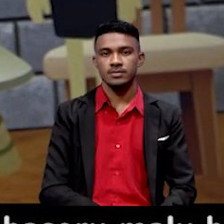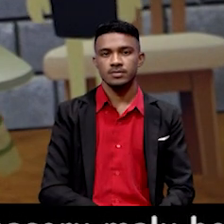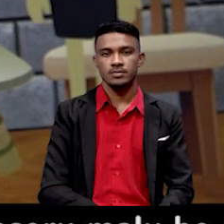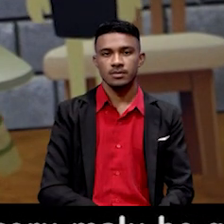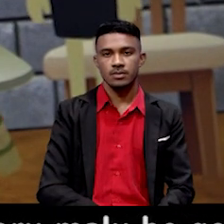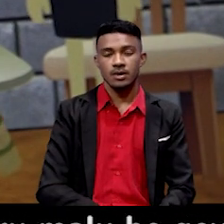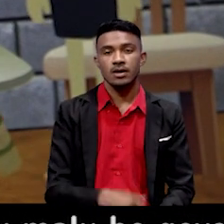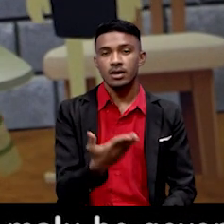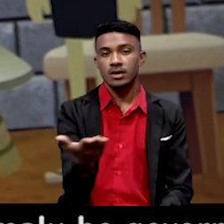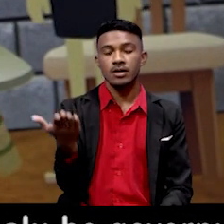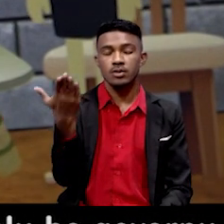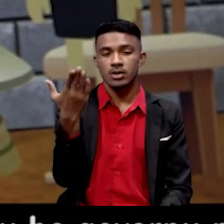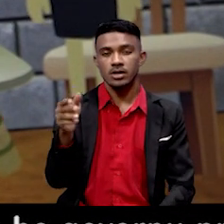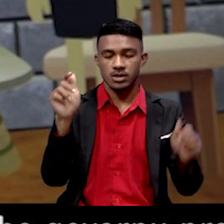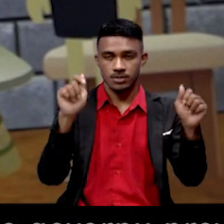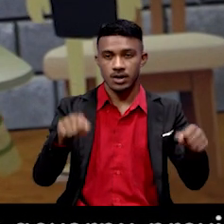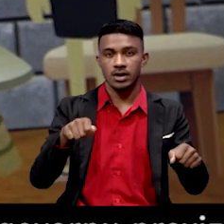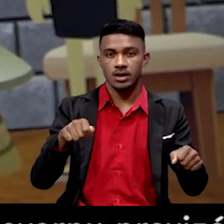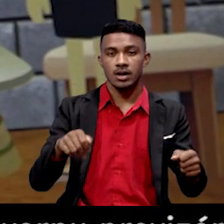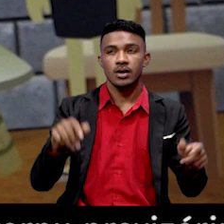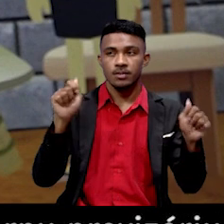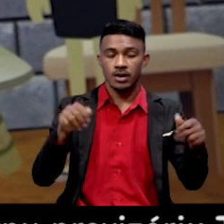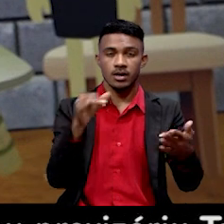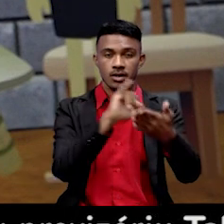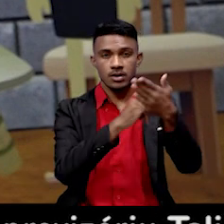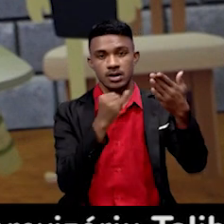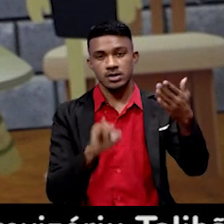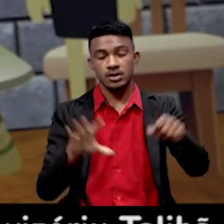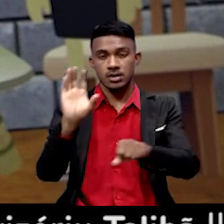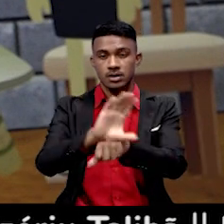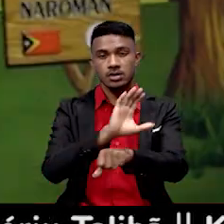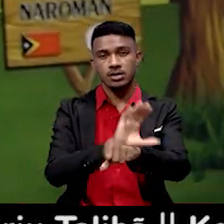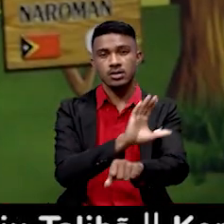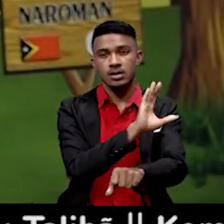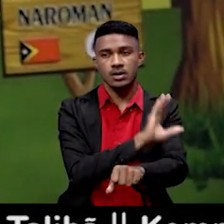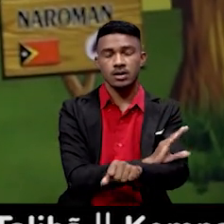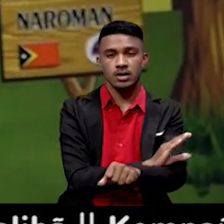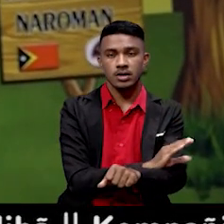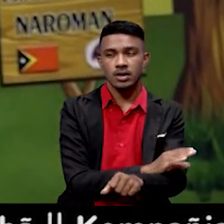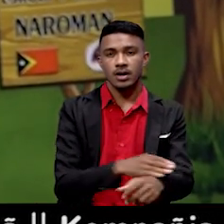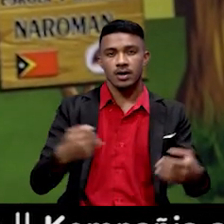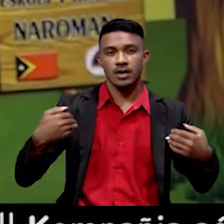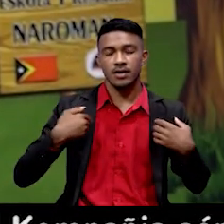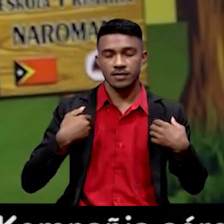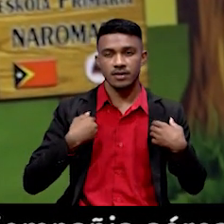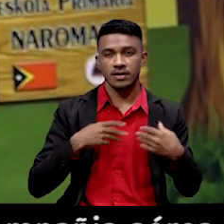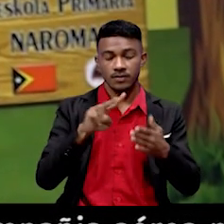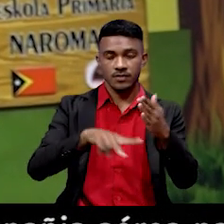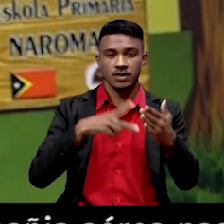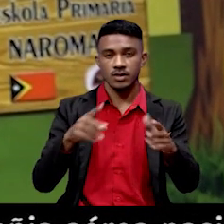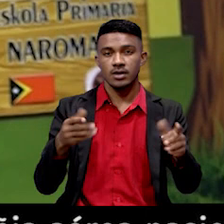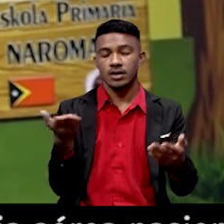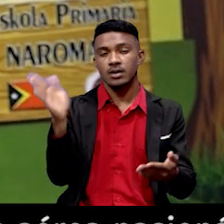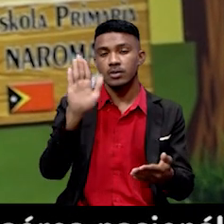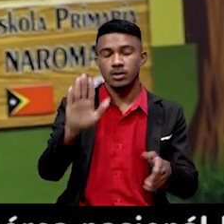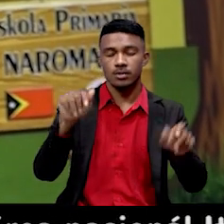Ta boa trásica, bele atu bele desenha iha laptop, ka? Iha aplicação de dua dimensi ne. Kar ita boa bele